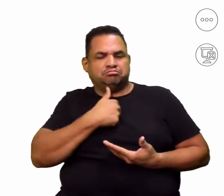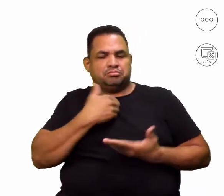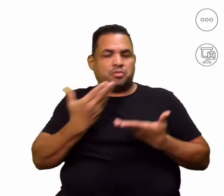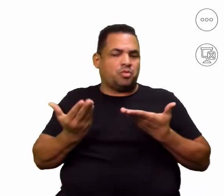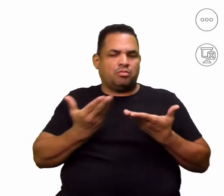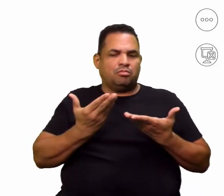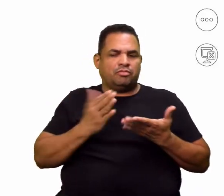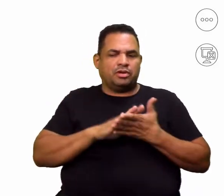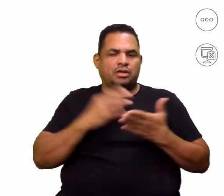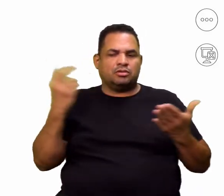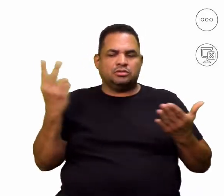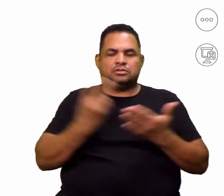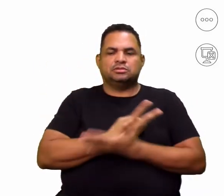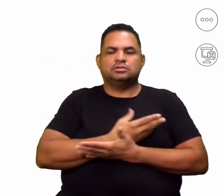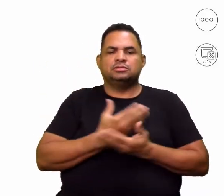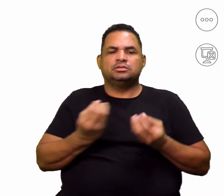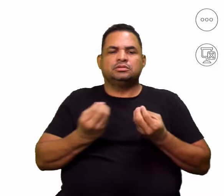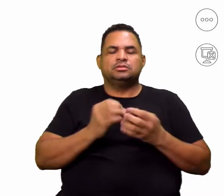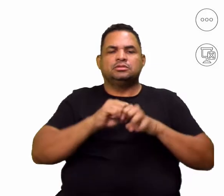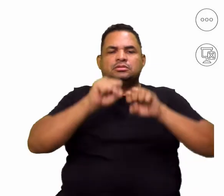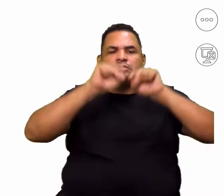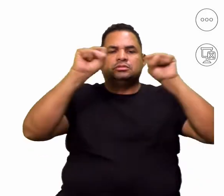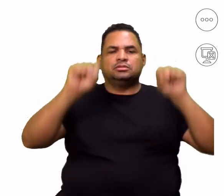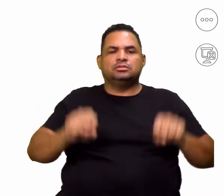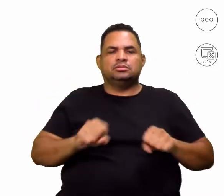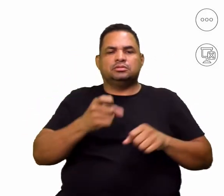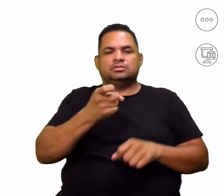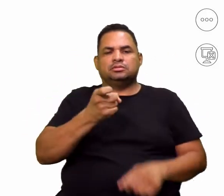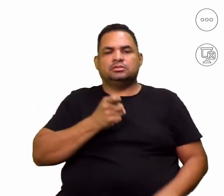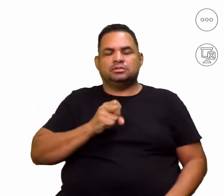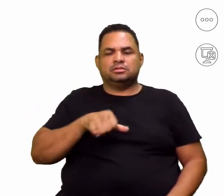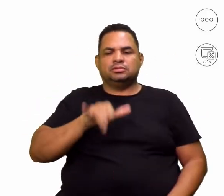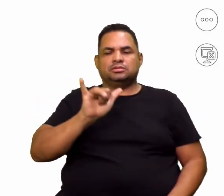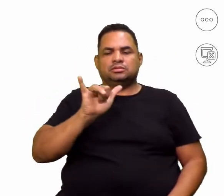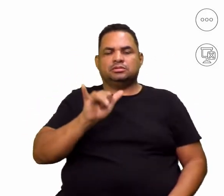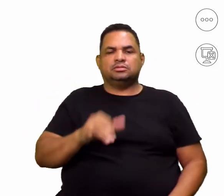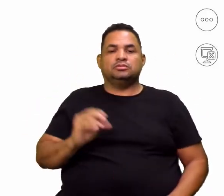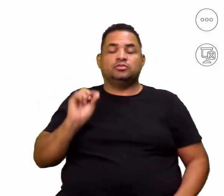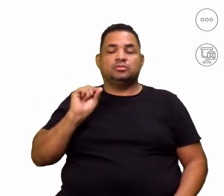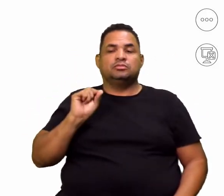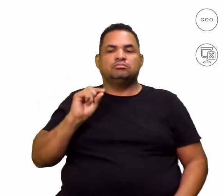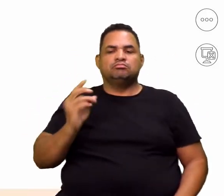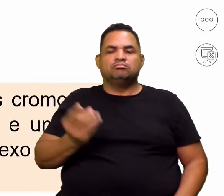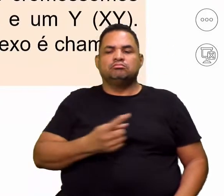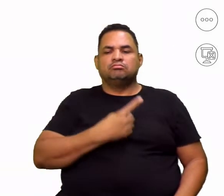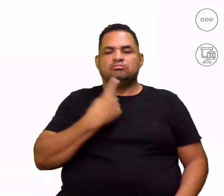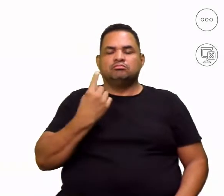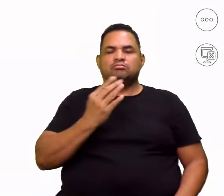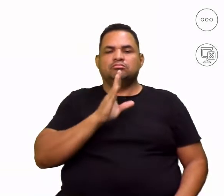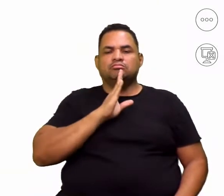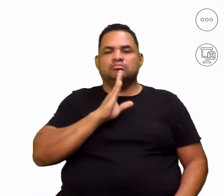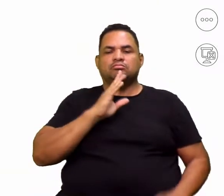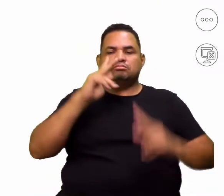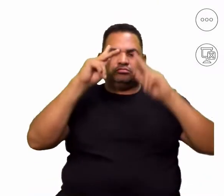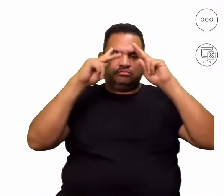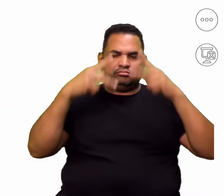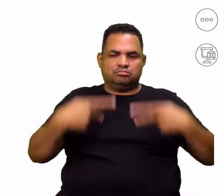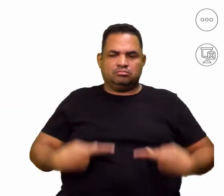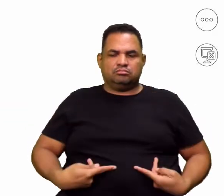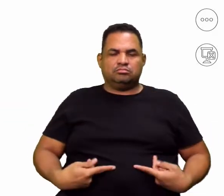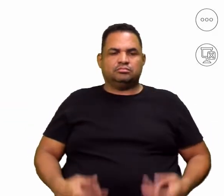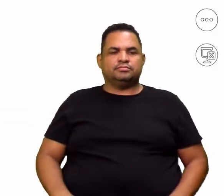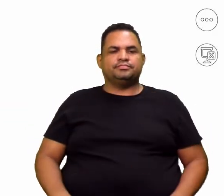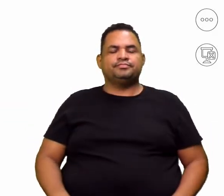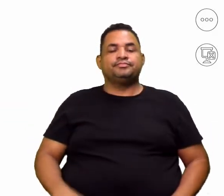fêmea. Então nós temos o primeiro sistema aqui chamado de XY, que é o que a gente conhece na espécie humana, tá?